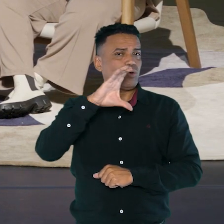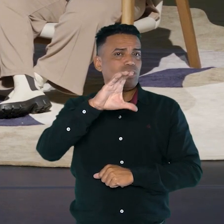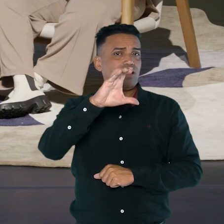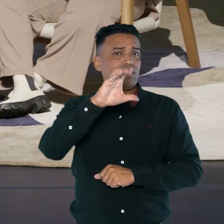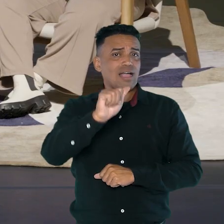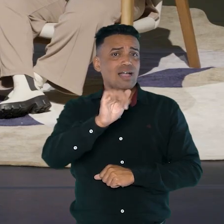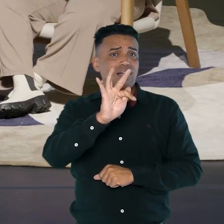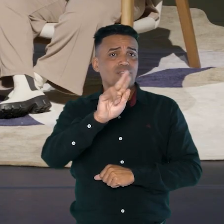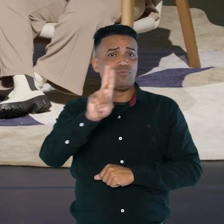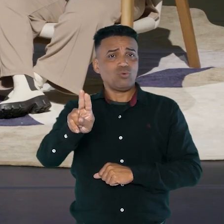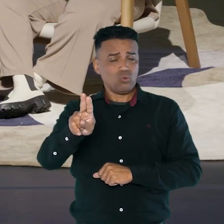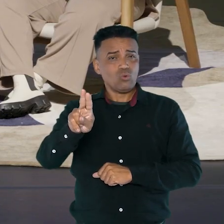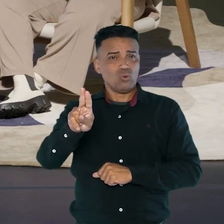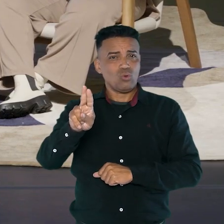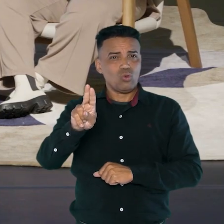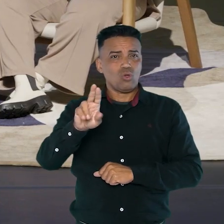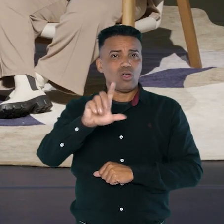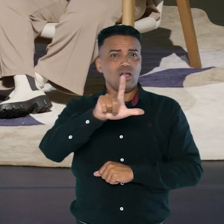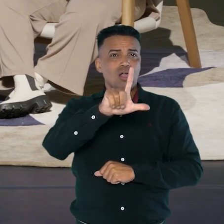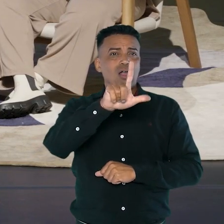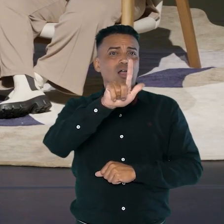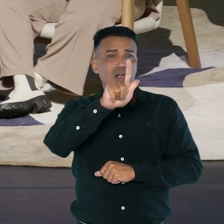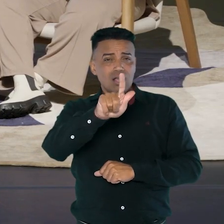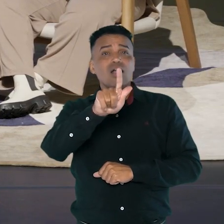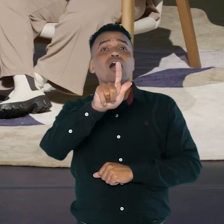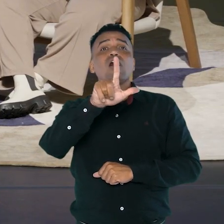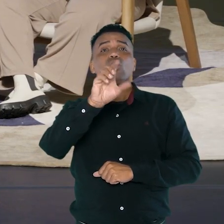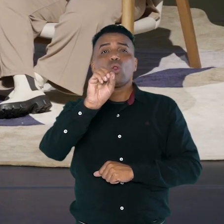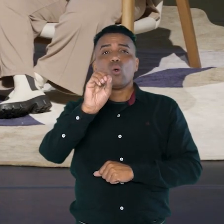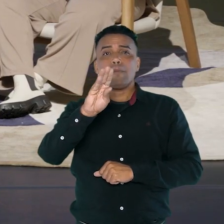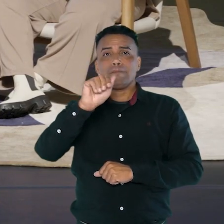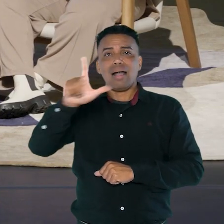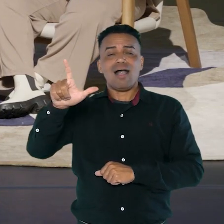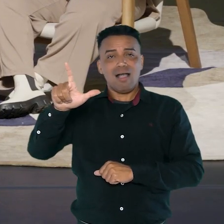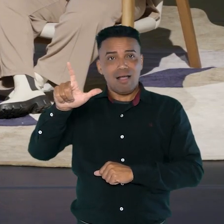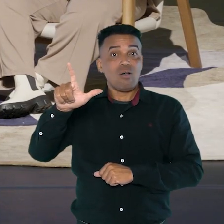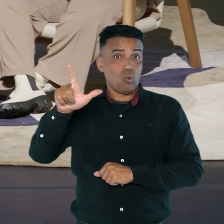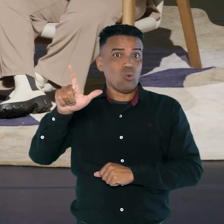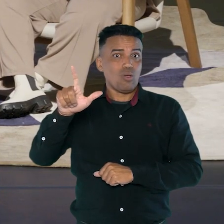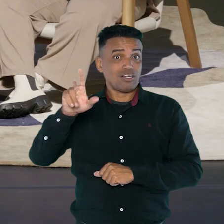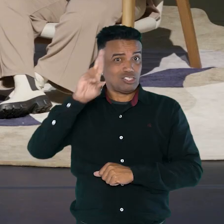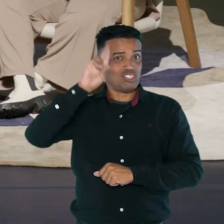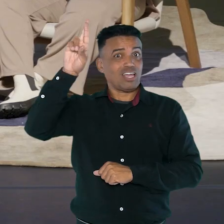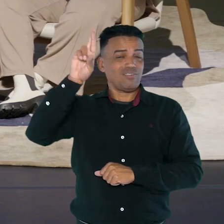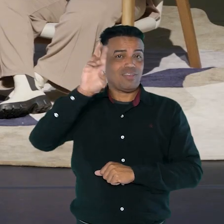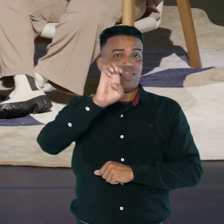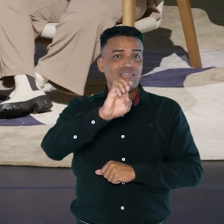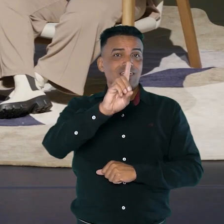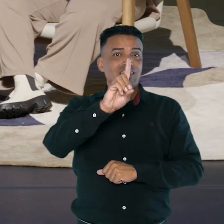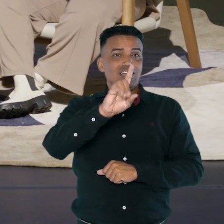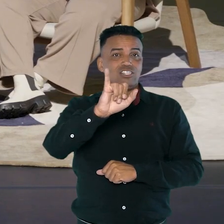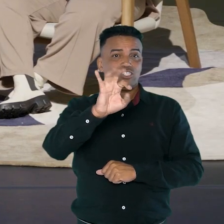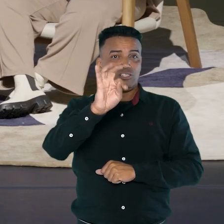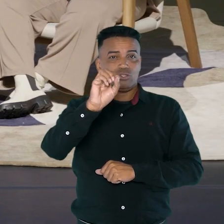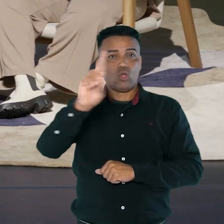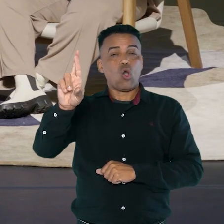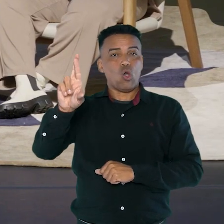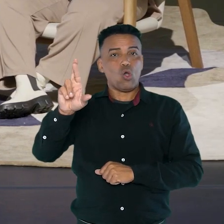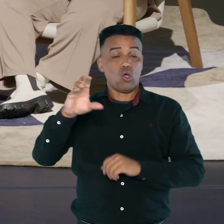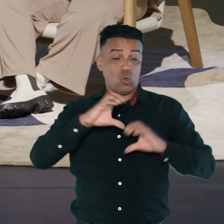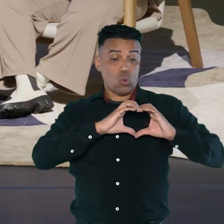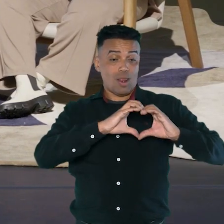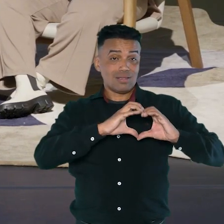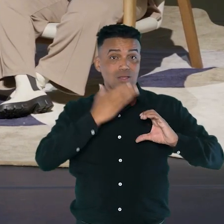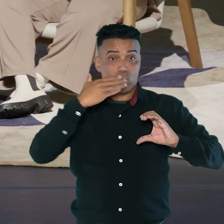ali, da Global, meu parceiro, editor, que eu vou lançar meu livro agora, meu livro novo, chamado Coração de Criança